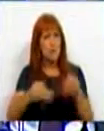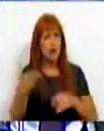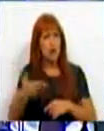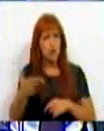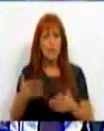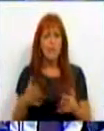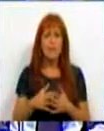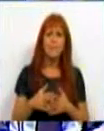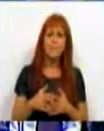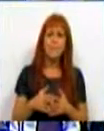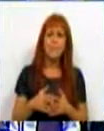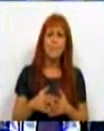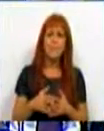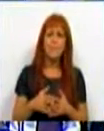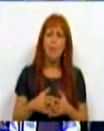Justiça,